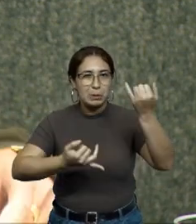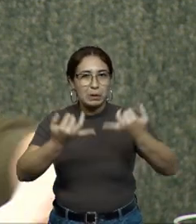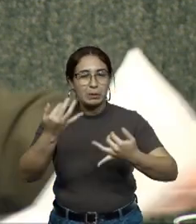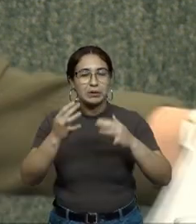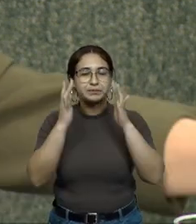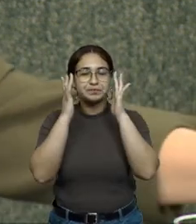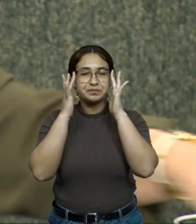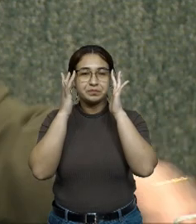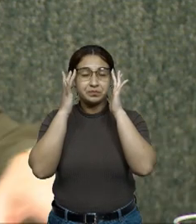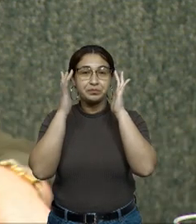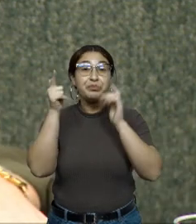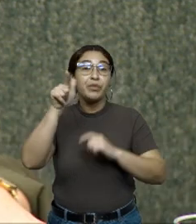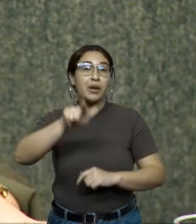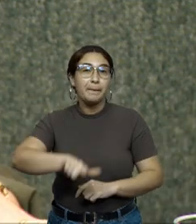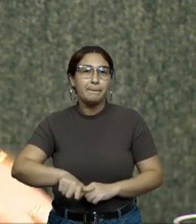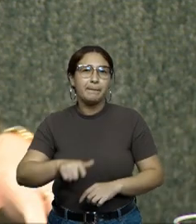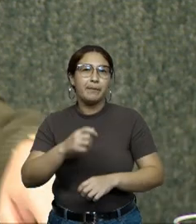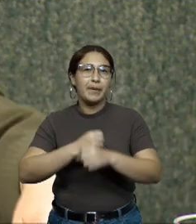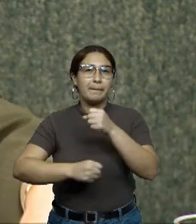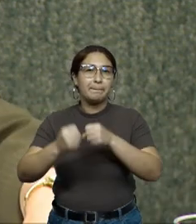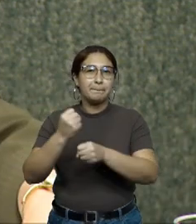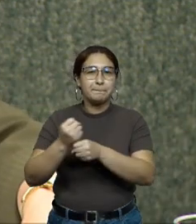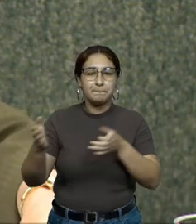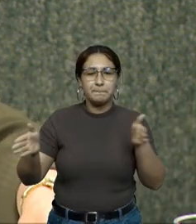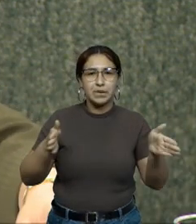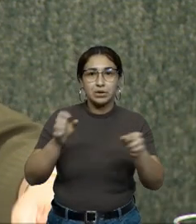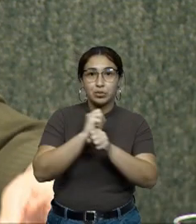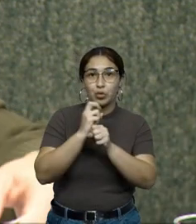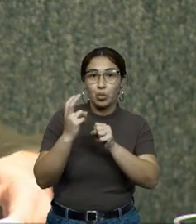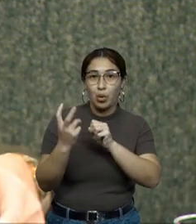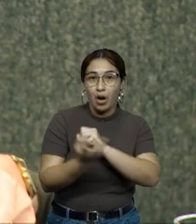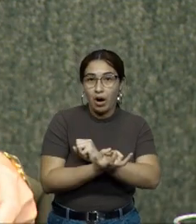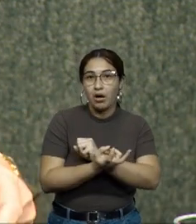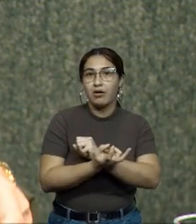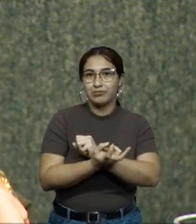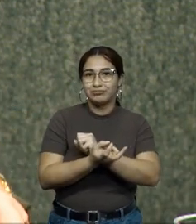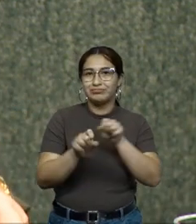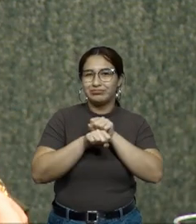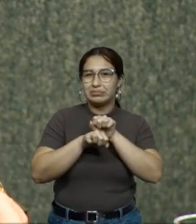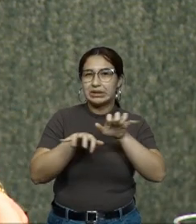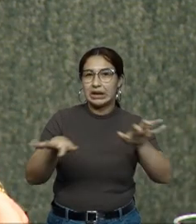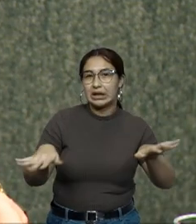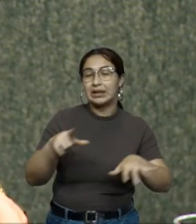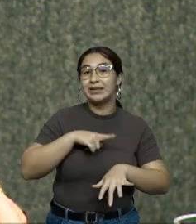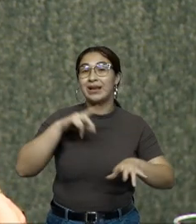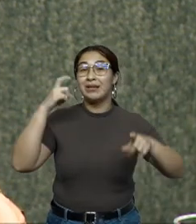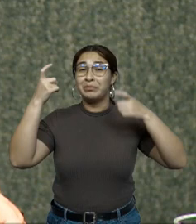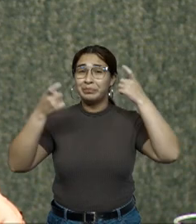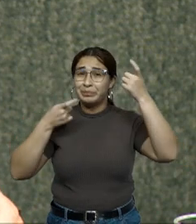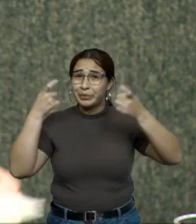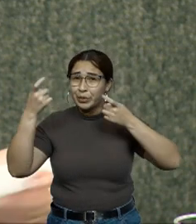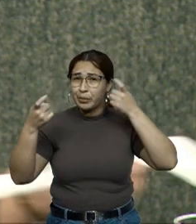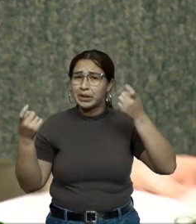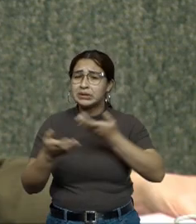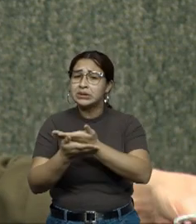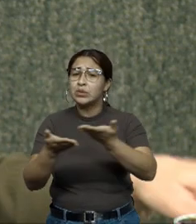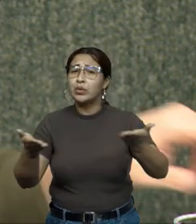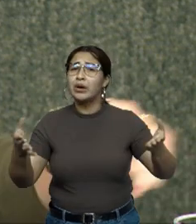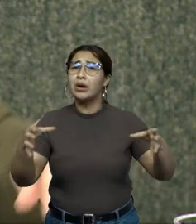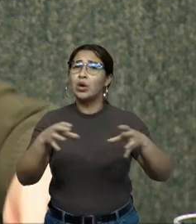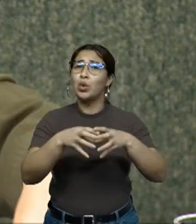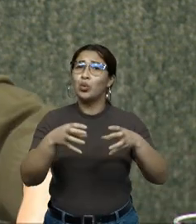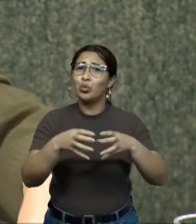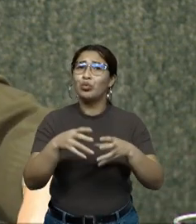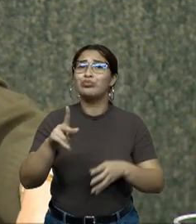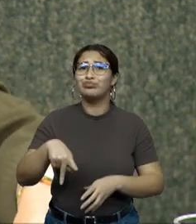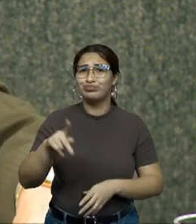também quero dizer que nós tivemos uma preocupação muito grande com esses profissionais né